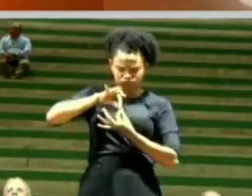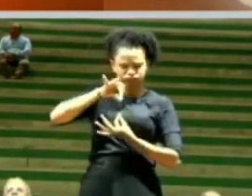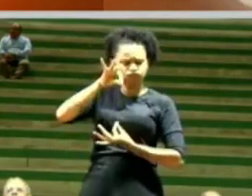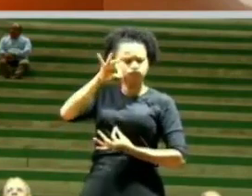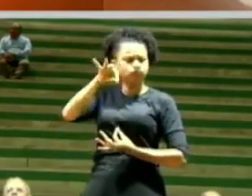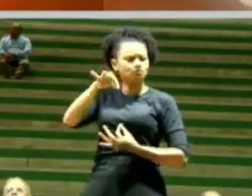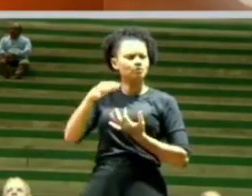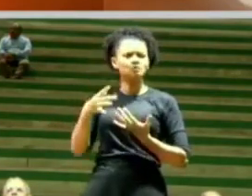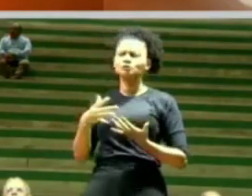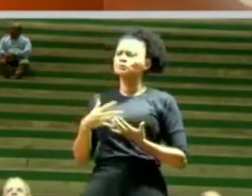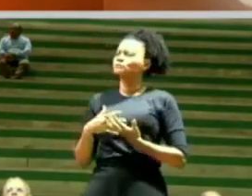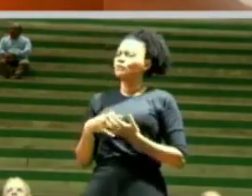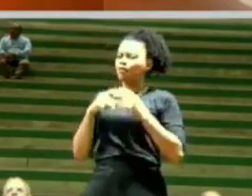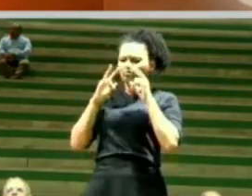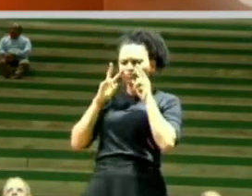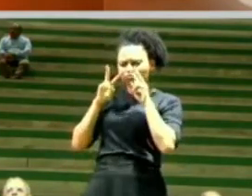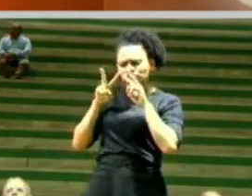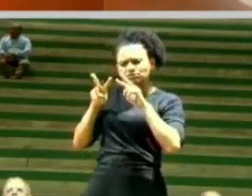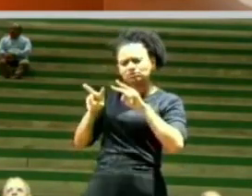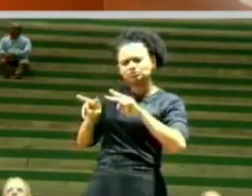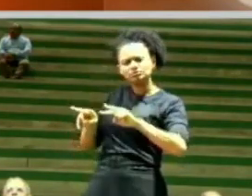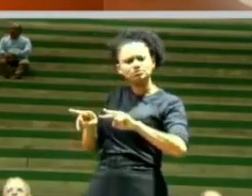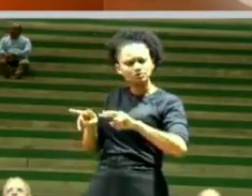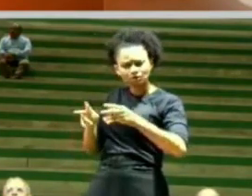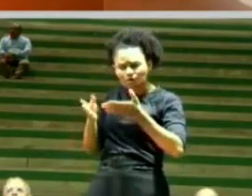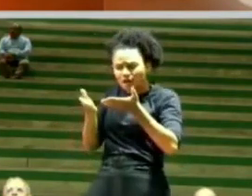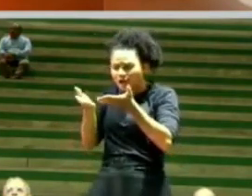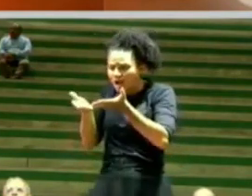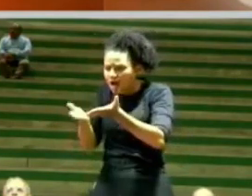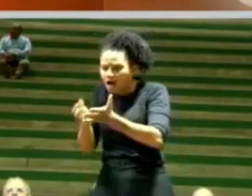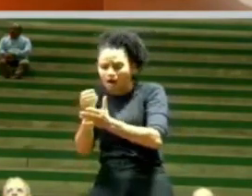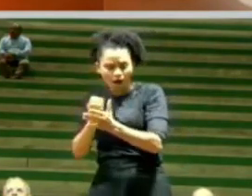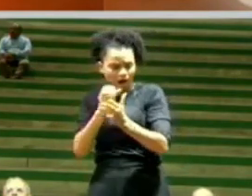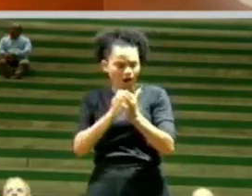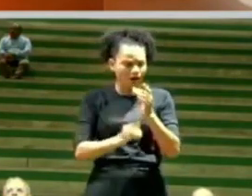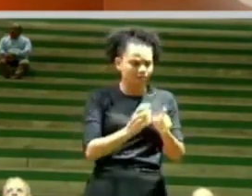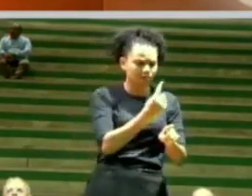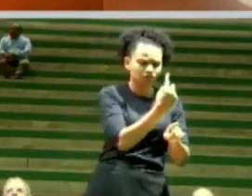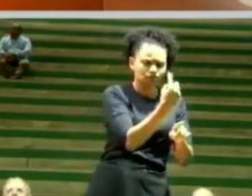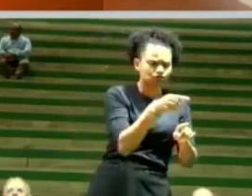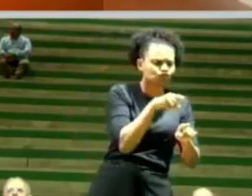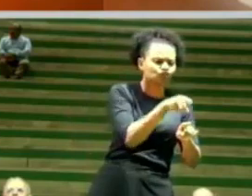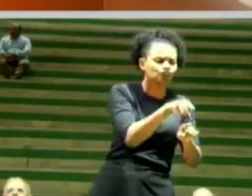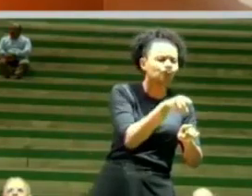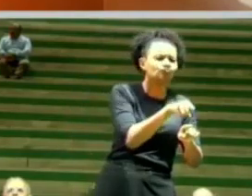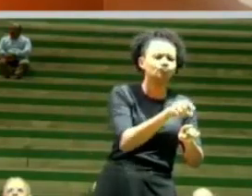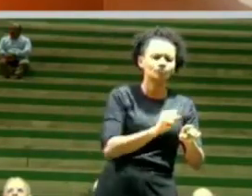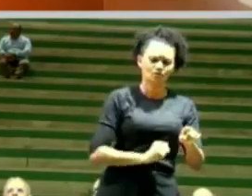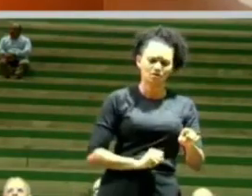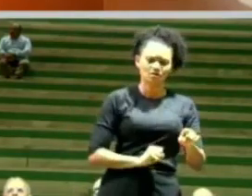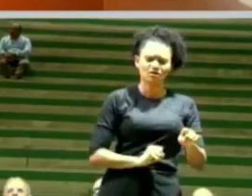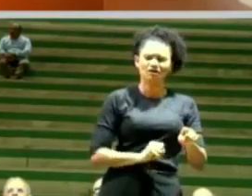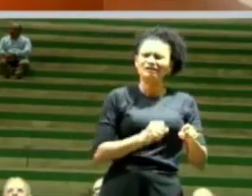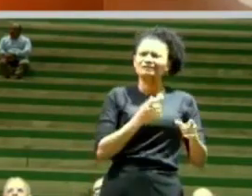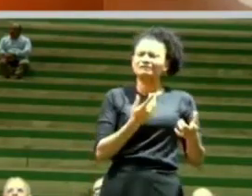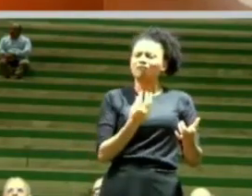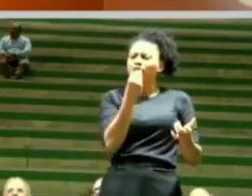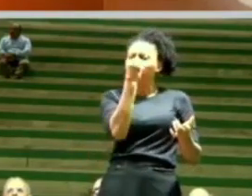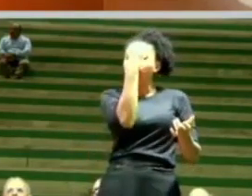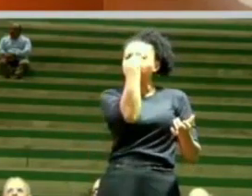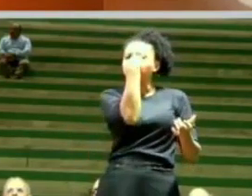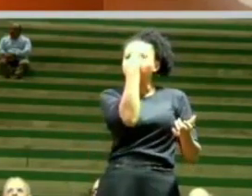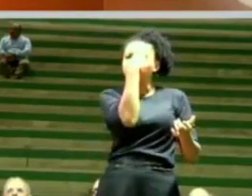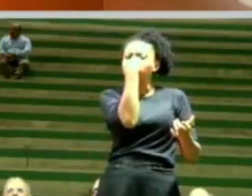seja, observe então que no capítulo 1 ele está em uma espécie de